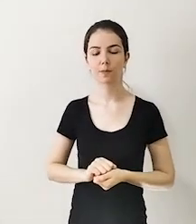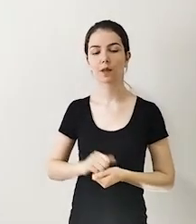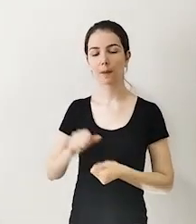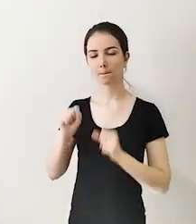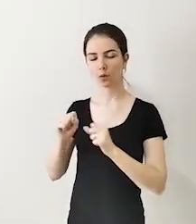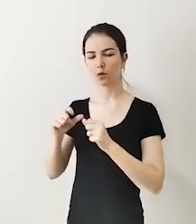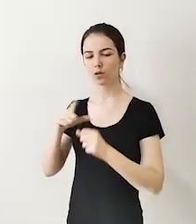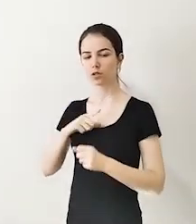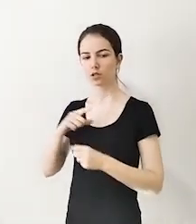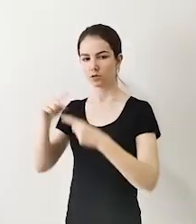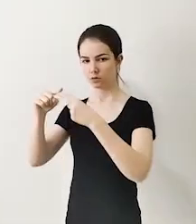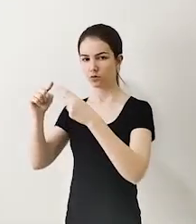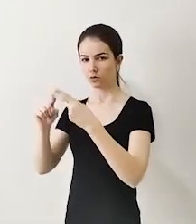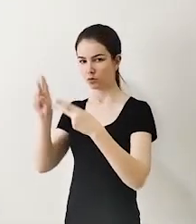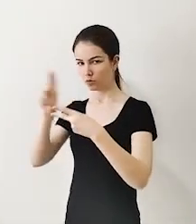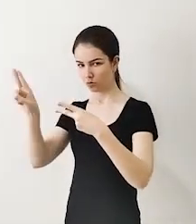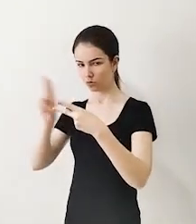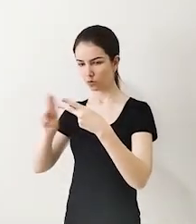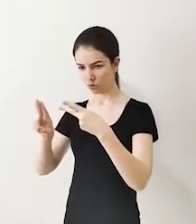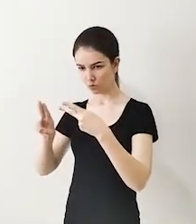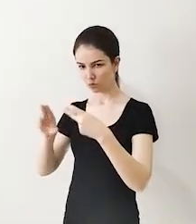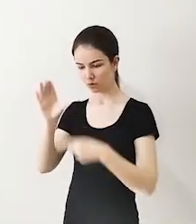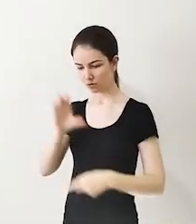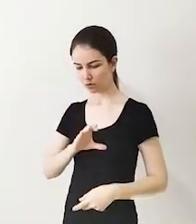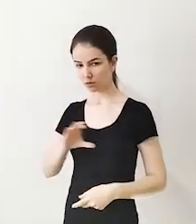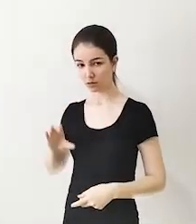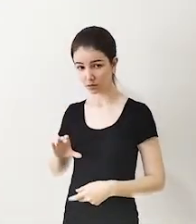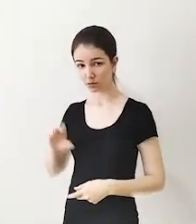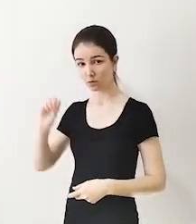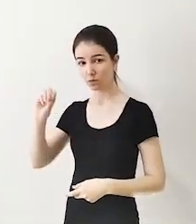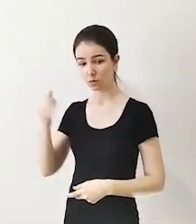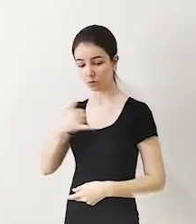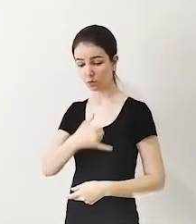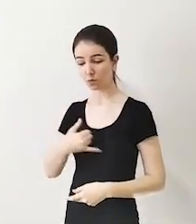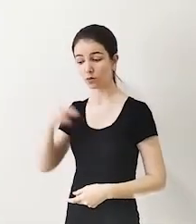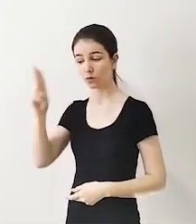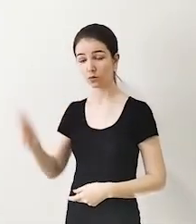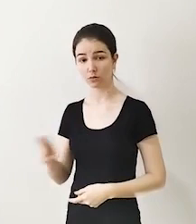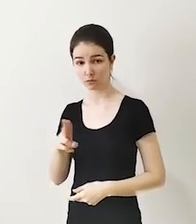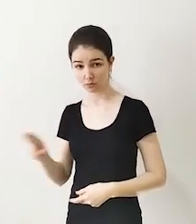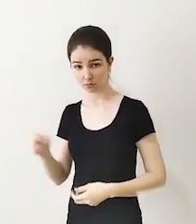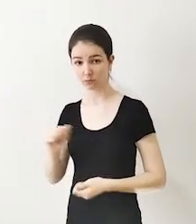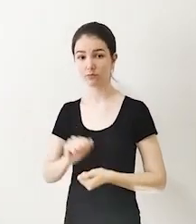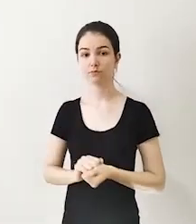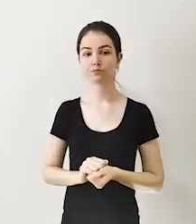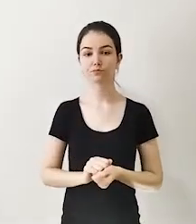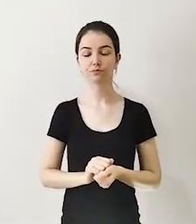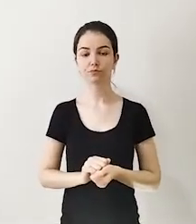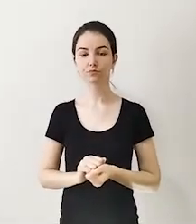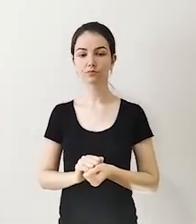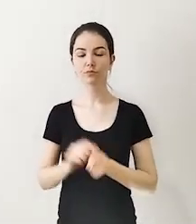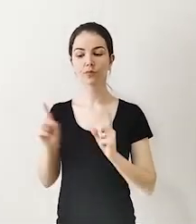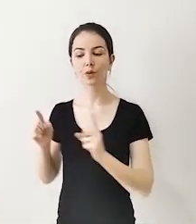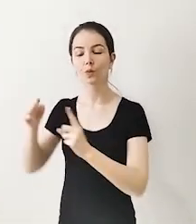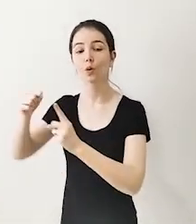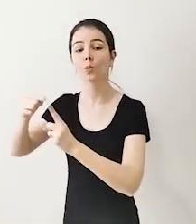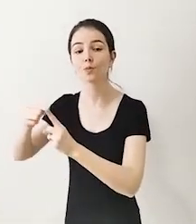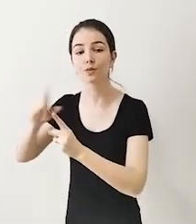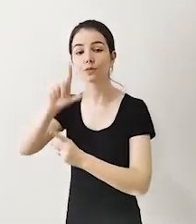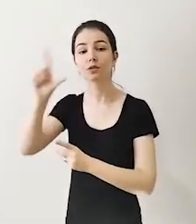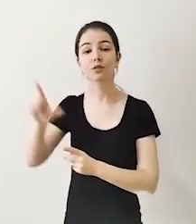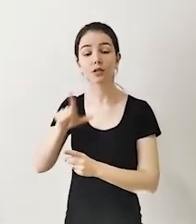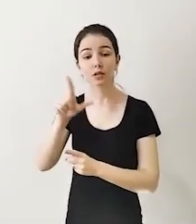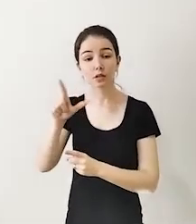esses dois nomes, então anote aí. Literatura catequética ou literatura jesuítica. beleza? E aí, o objetivo